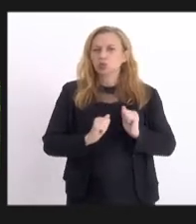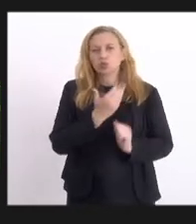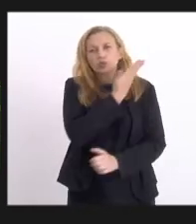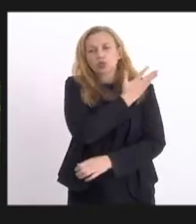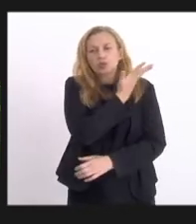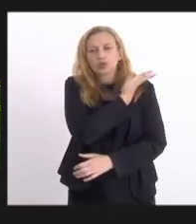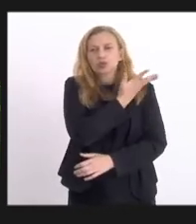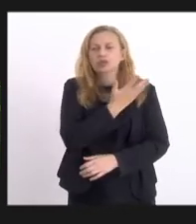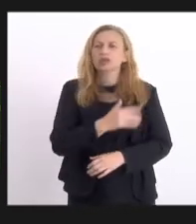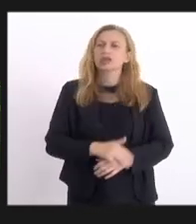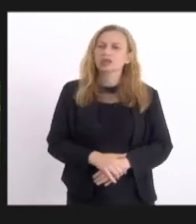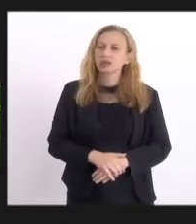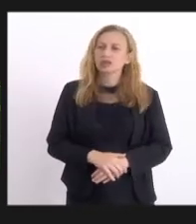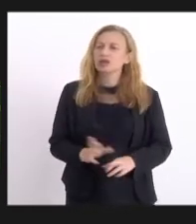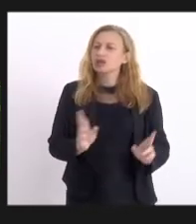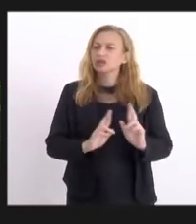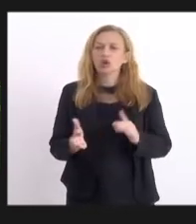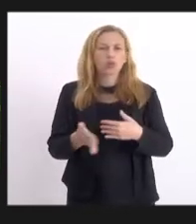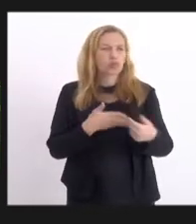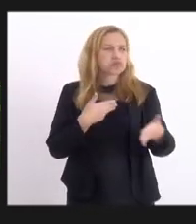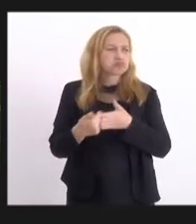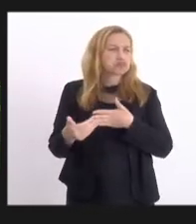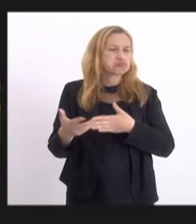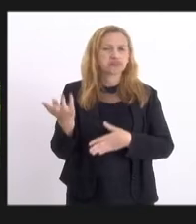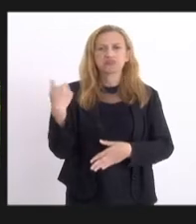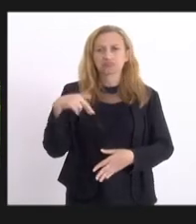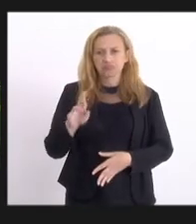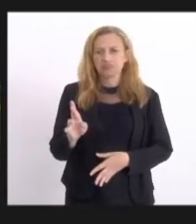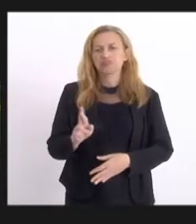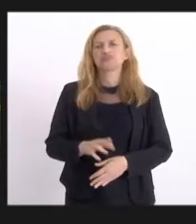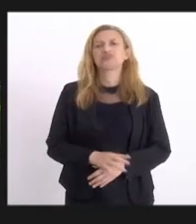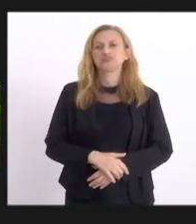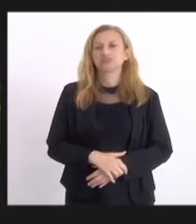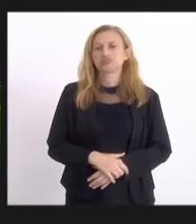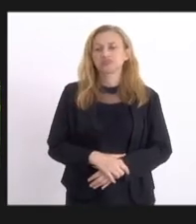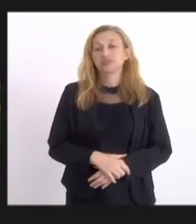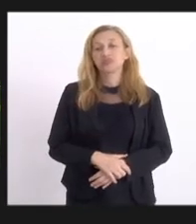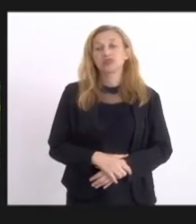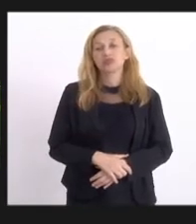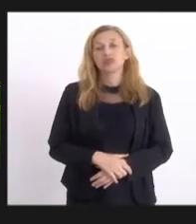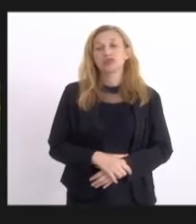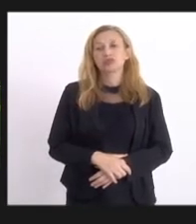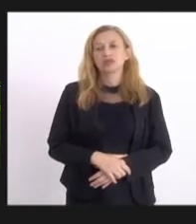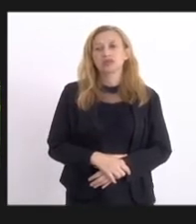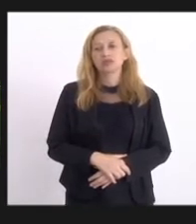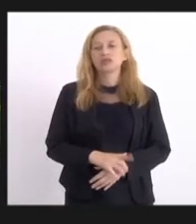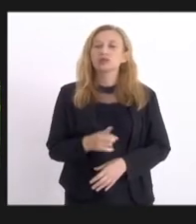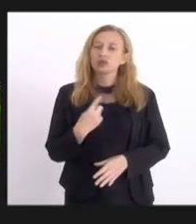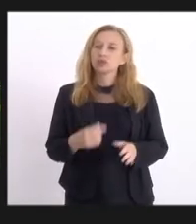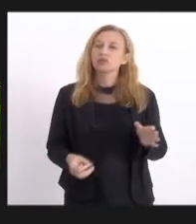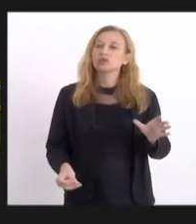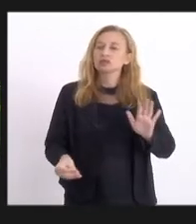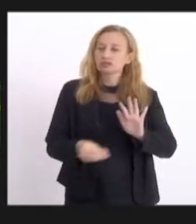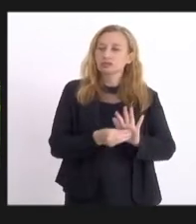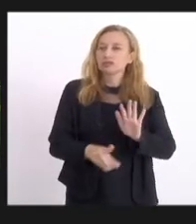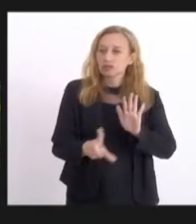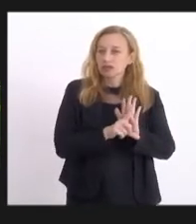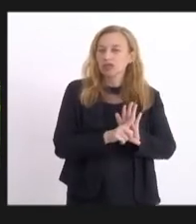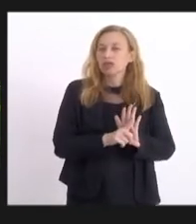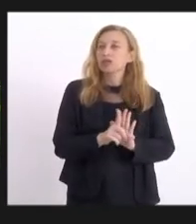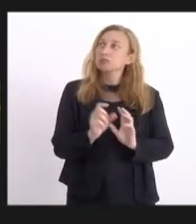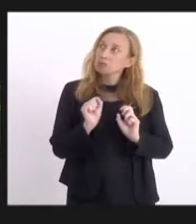ou fobia em relação a qualquer manifestação religiosa, né? Isso ficou consagrado na nossa lei. Eu acho que a gente pode